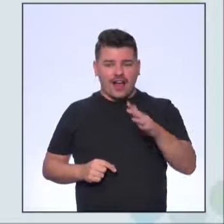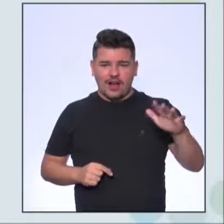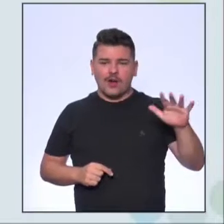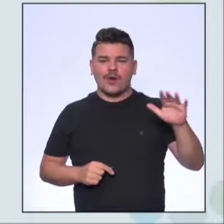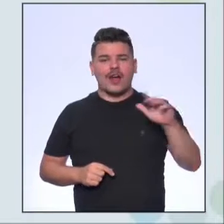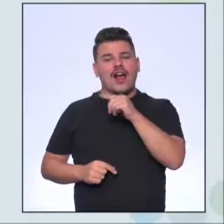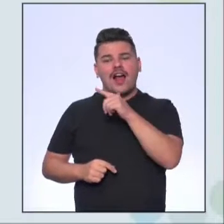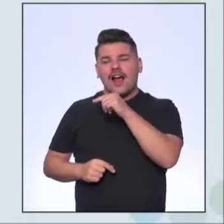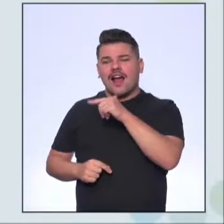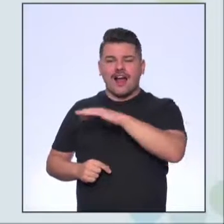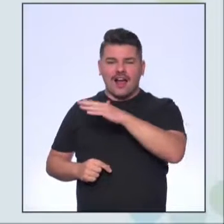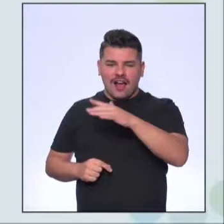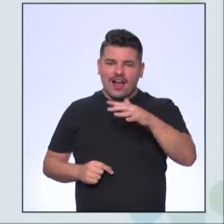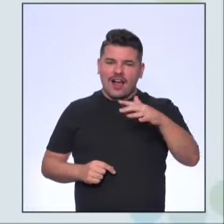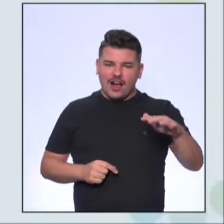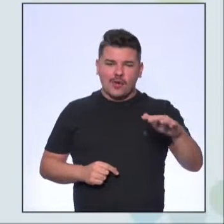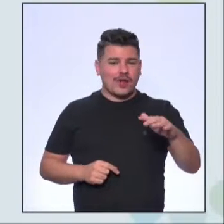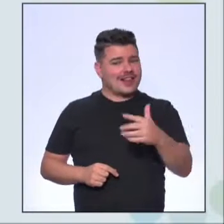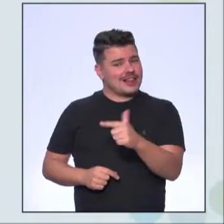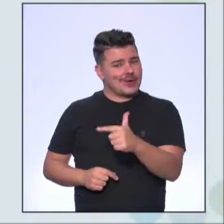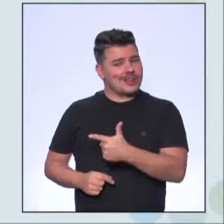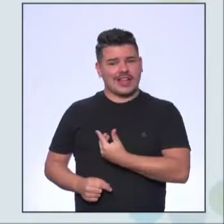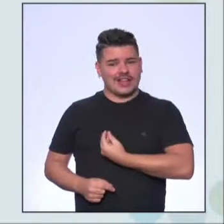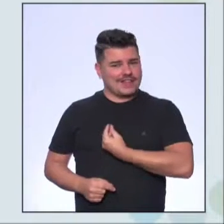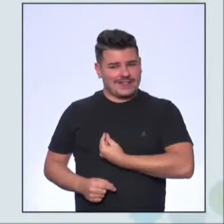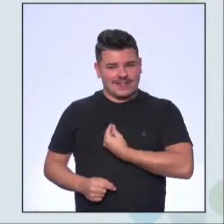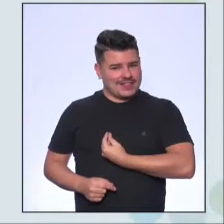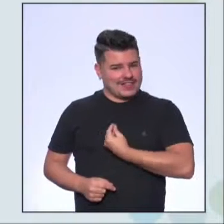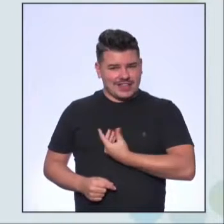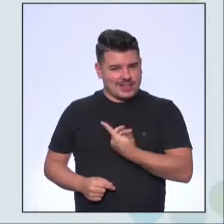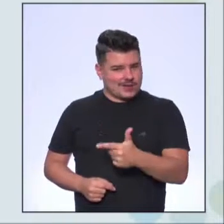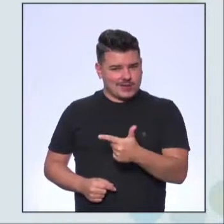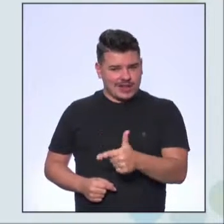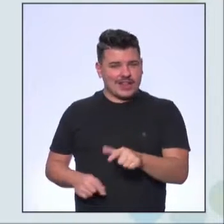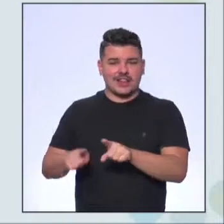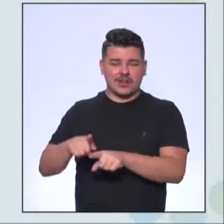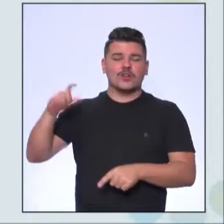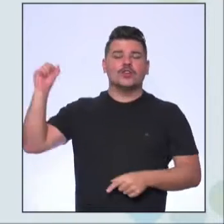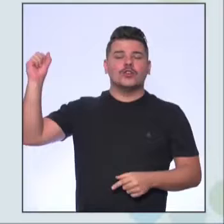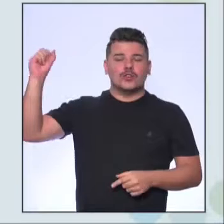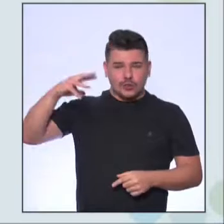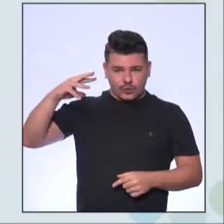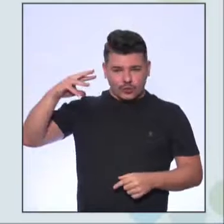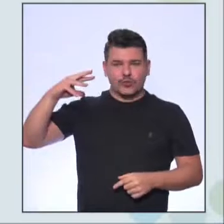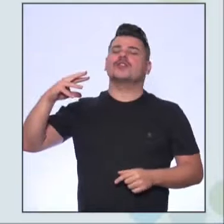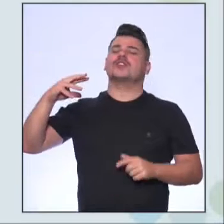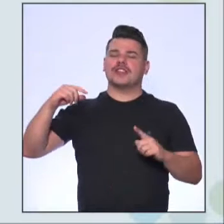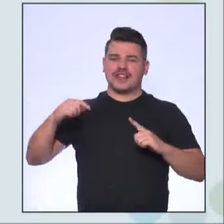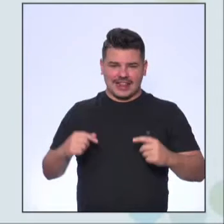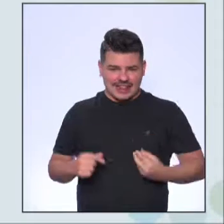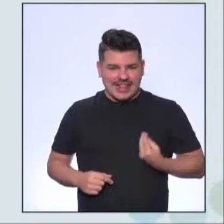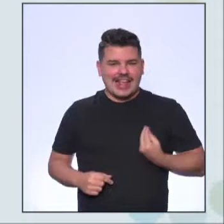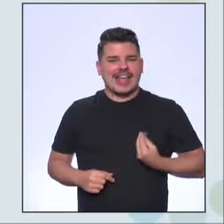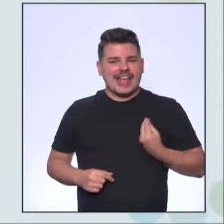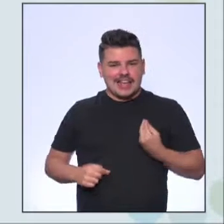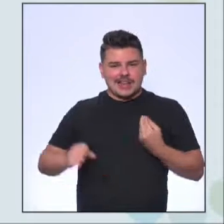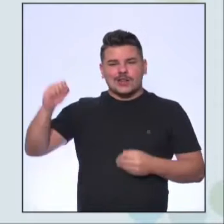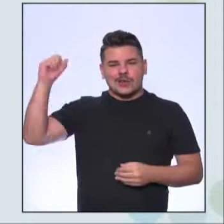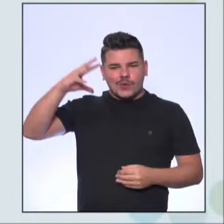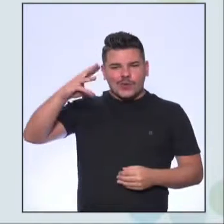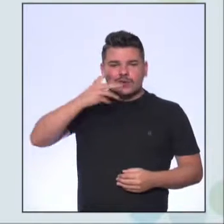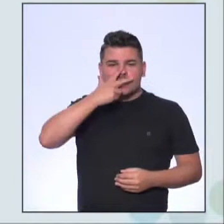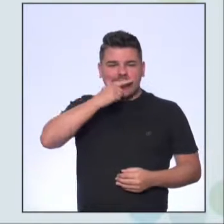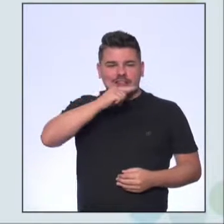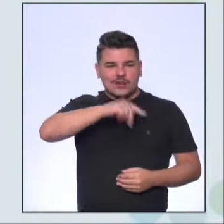fator abiótico. Nós temos ali luz chegando no fundo desse local, né, que parece ser um